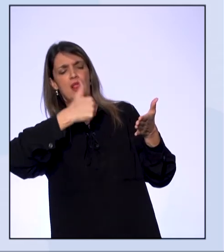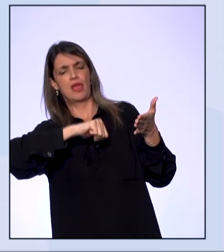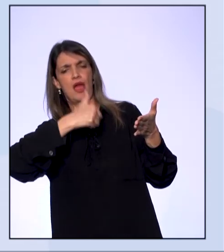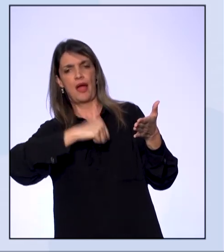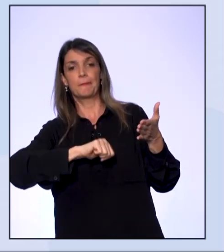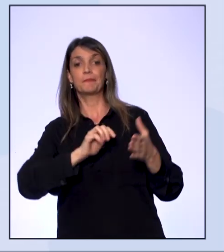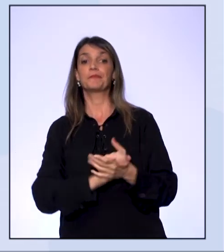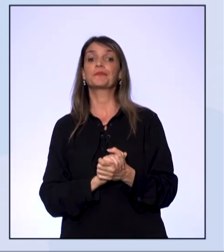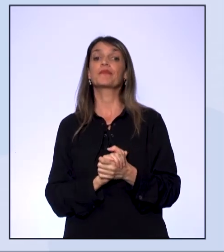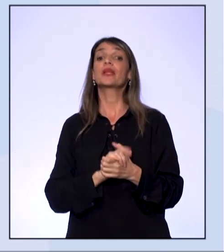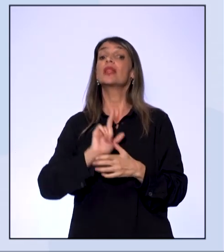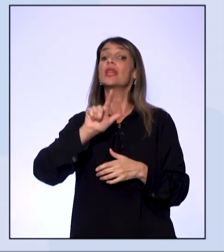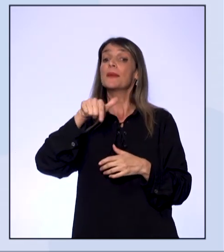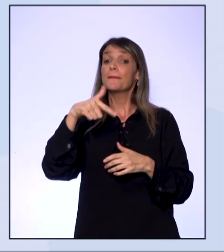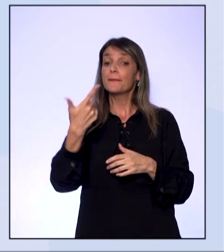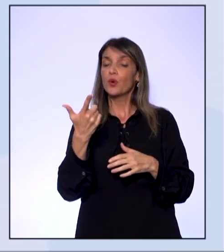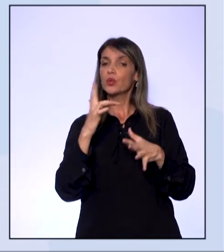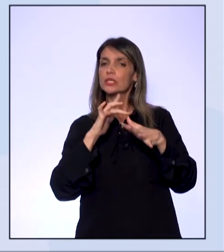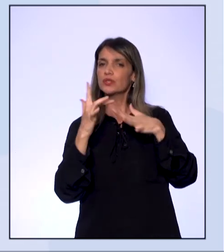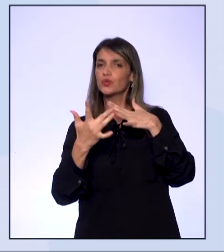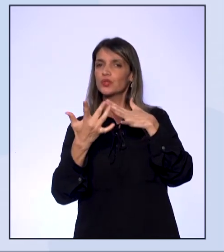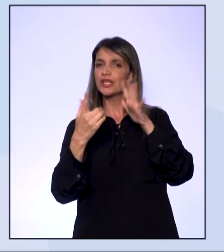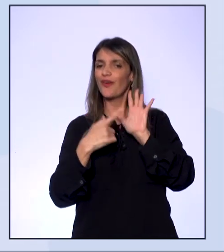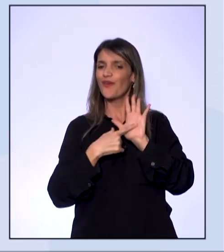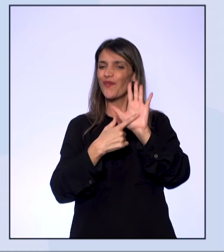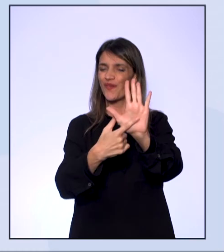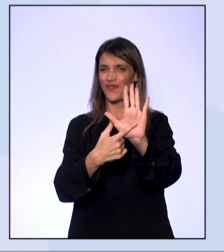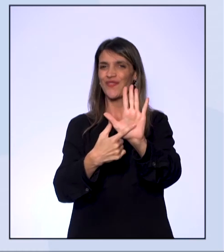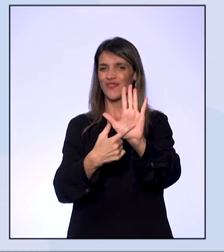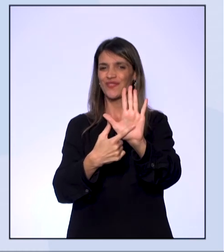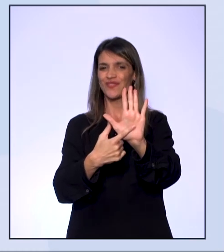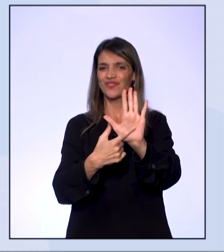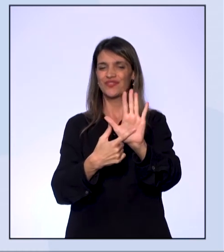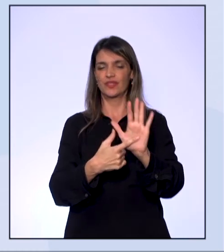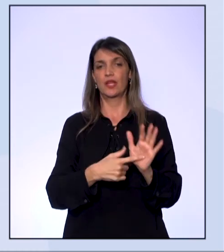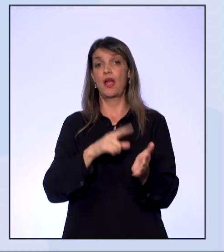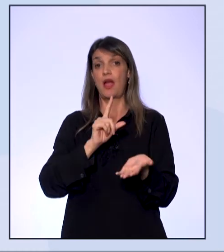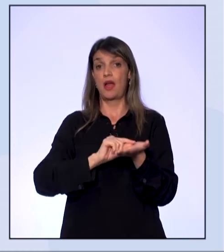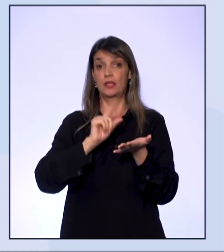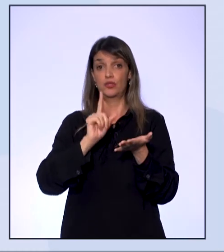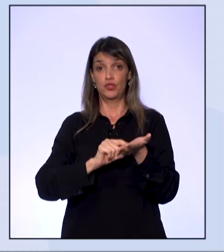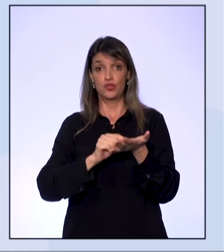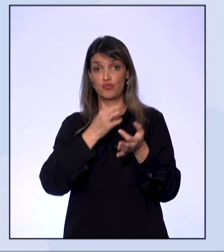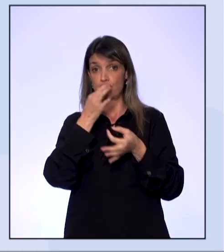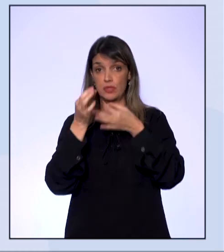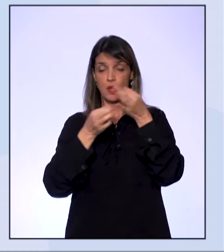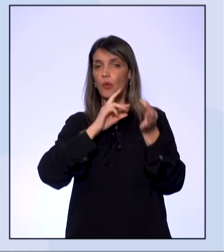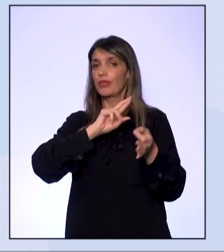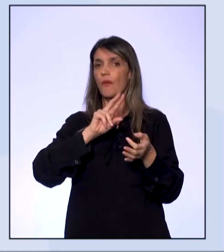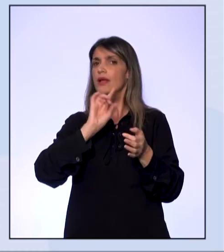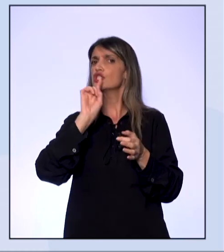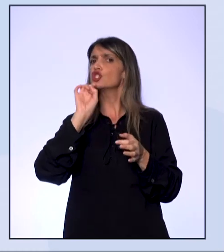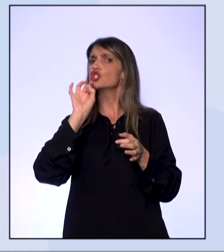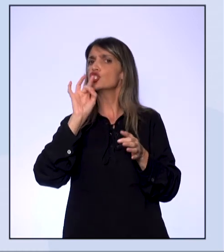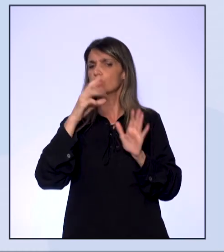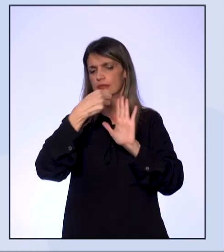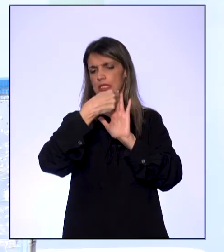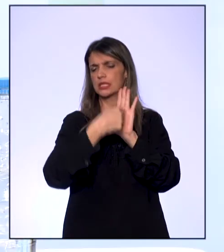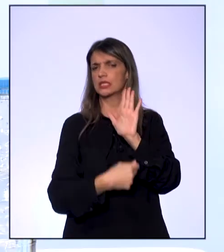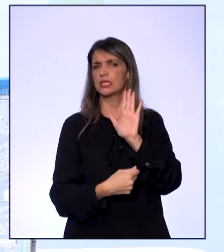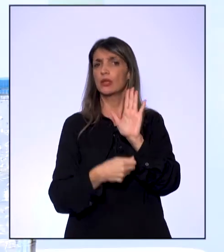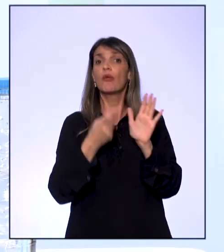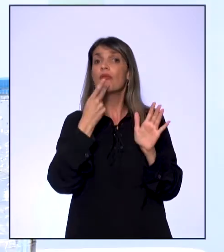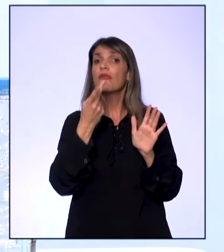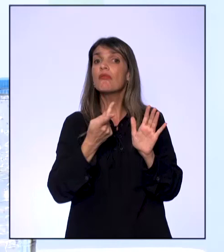vale lembrar que quando a gente fala de texto, artigo de opinião, ele não é só um texto escrito, ele é um texto falado. As